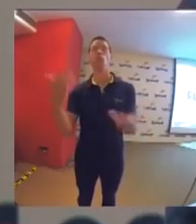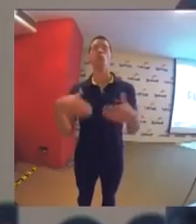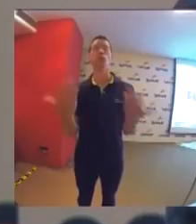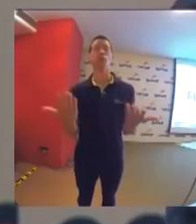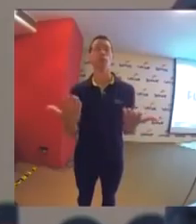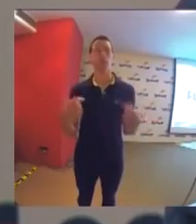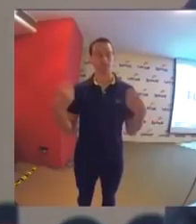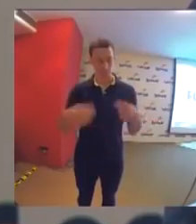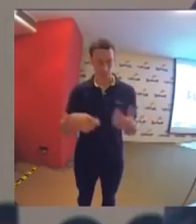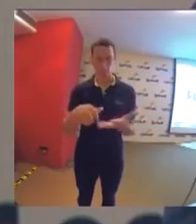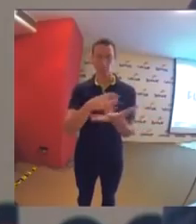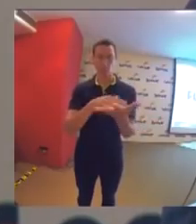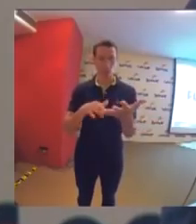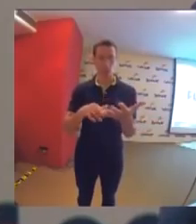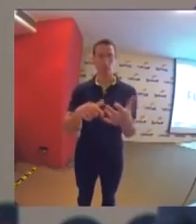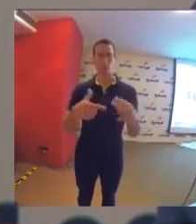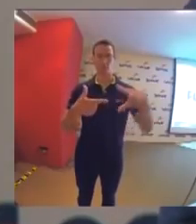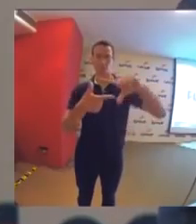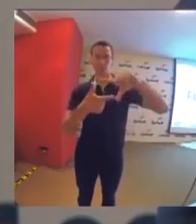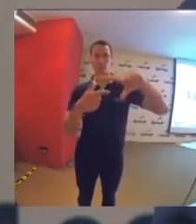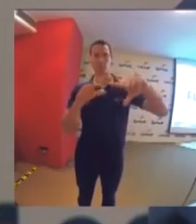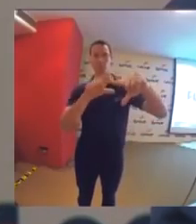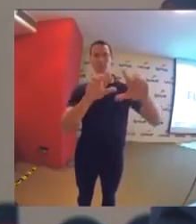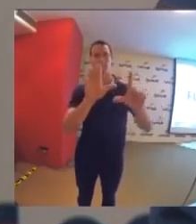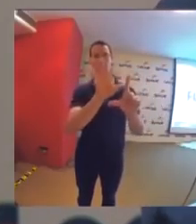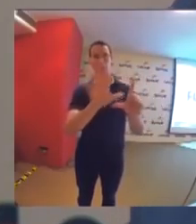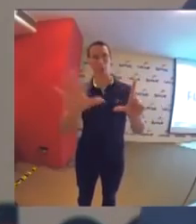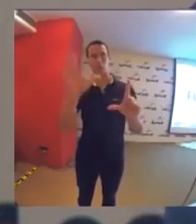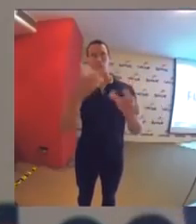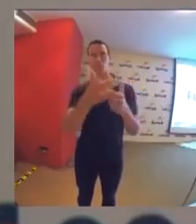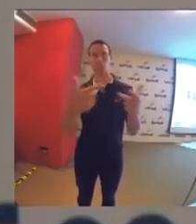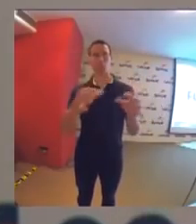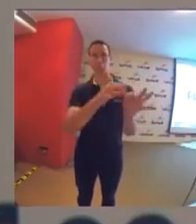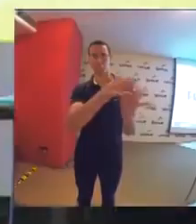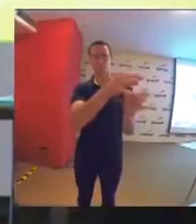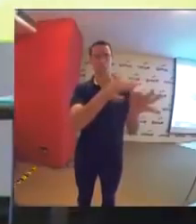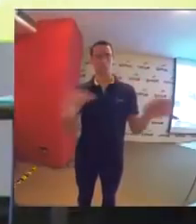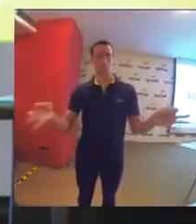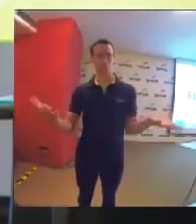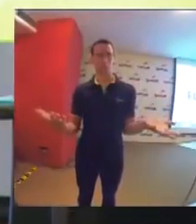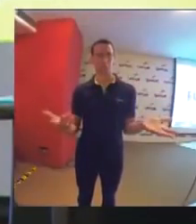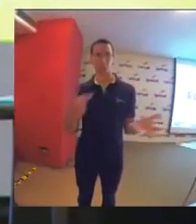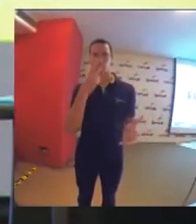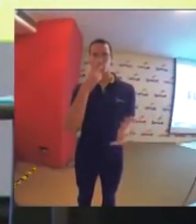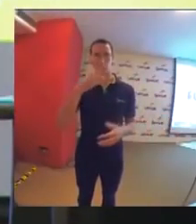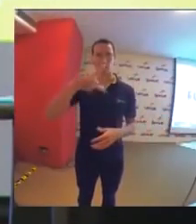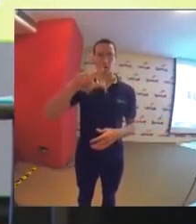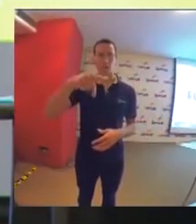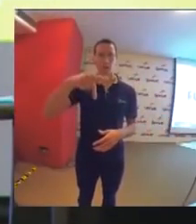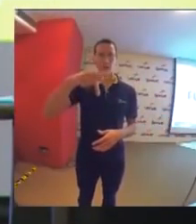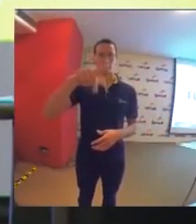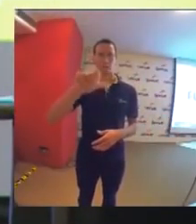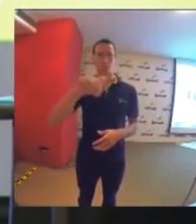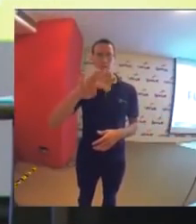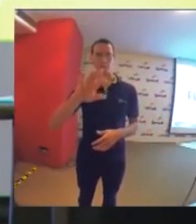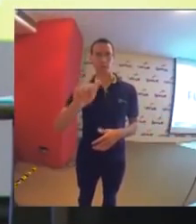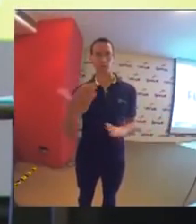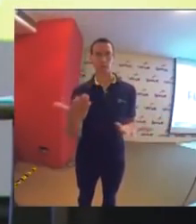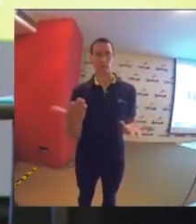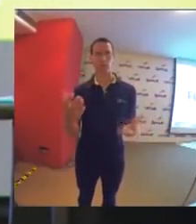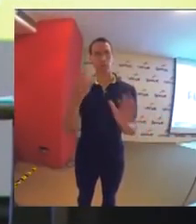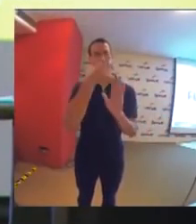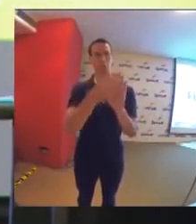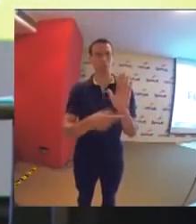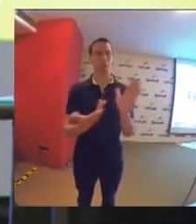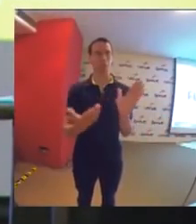metro quadrado, múltiplos, submúltiplos, medidas de área. Sabes o que é uma planta? O projeto. Sabes como é que se orienta uma planta? Não. Sabes o que é uma escala? O que